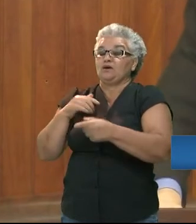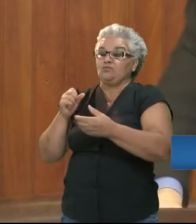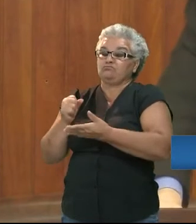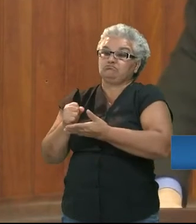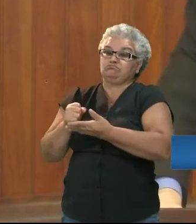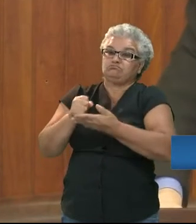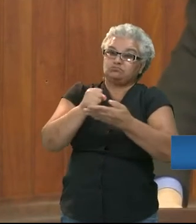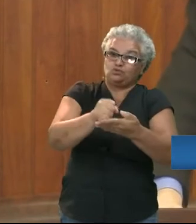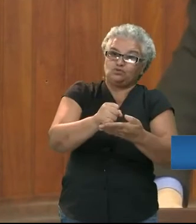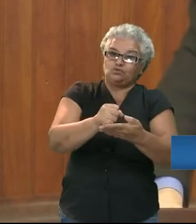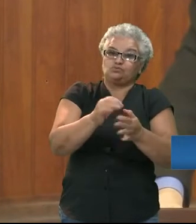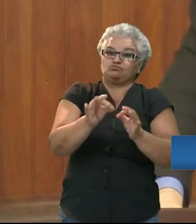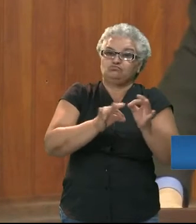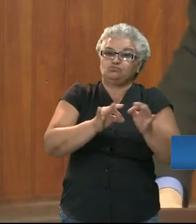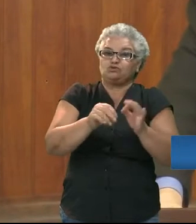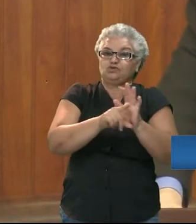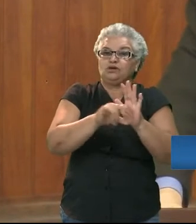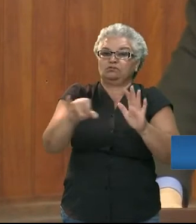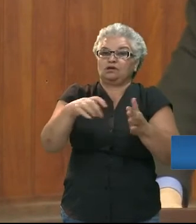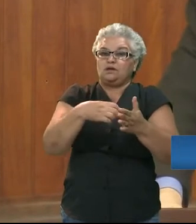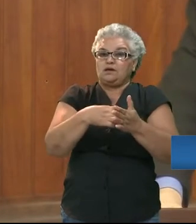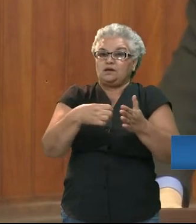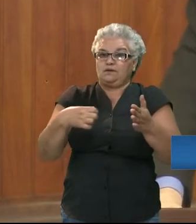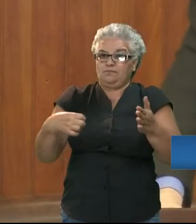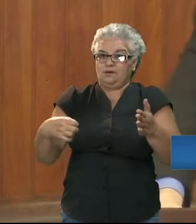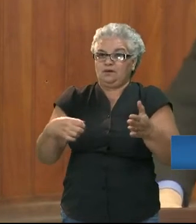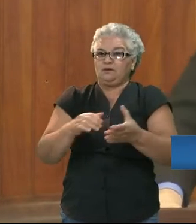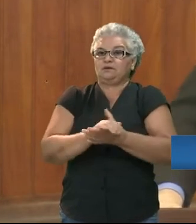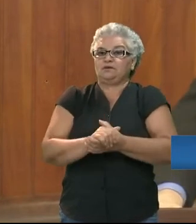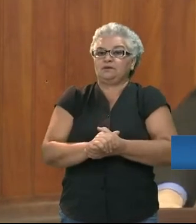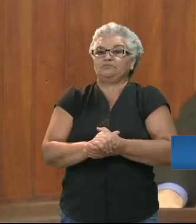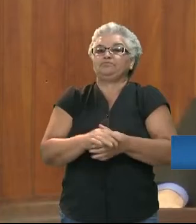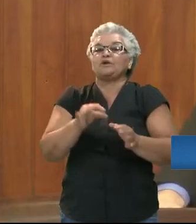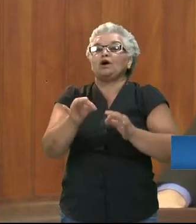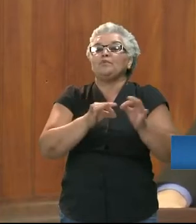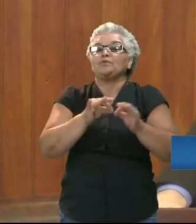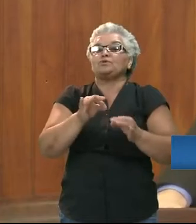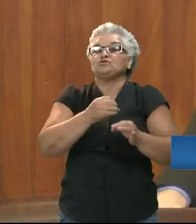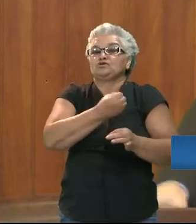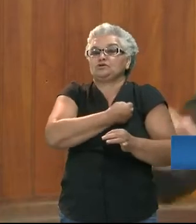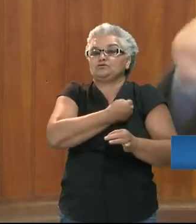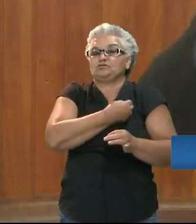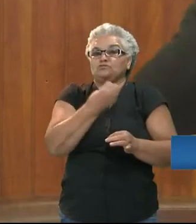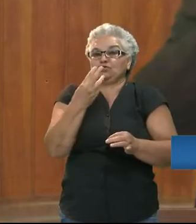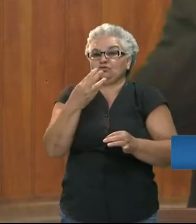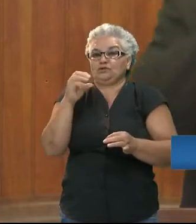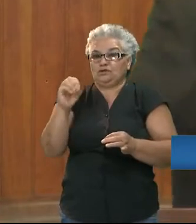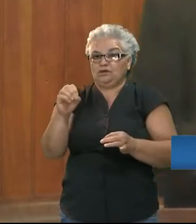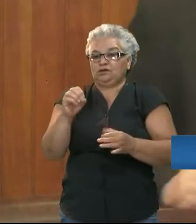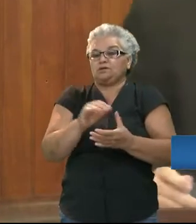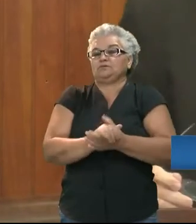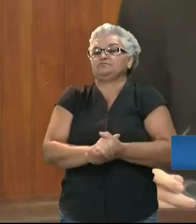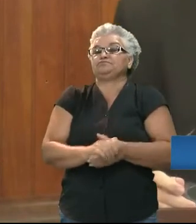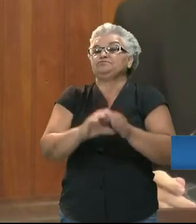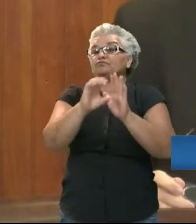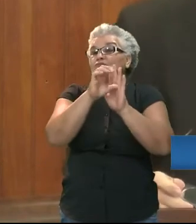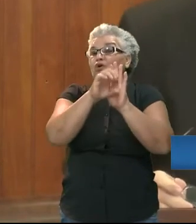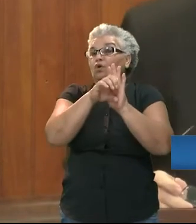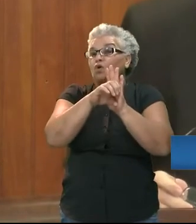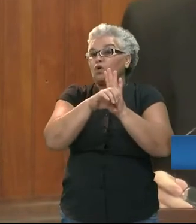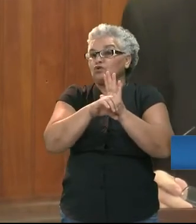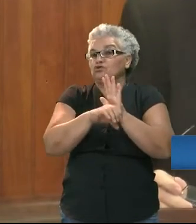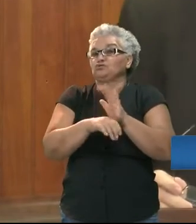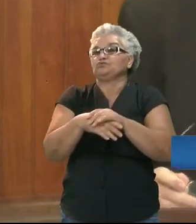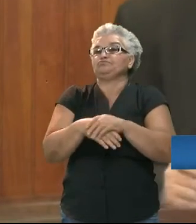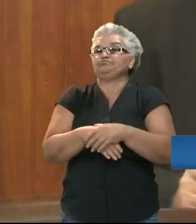projeto de lei, uma emenda no projeto complementar 30 de 2018, que era o Código Tributário Municipal à época, fazendo umas